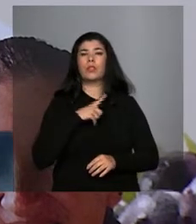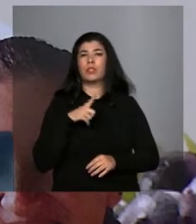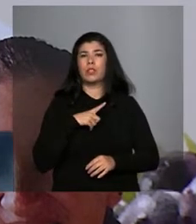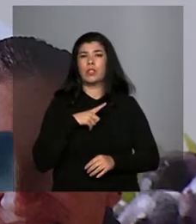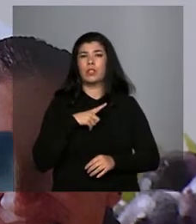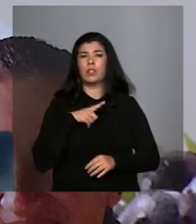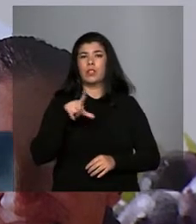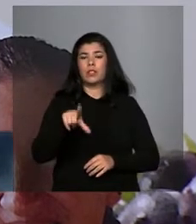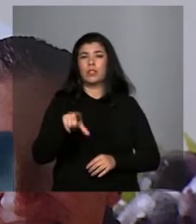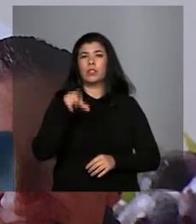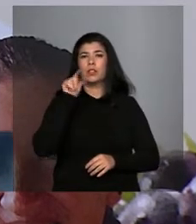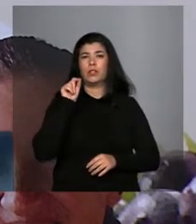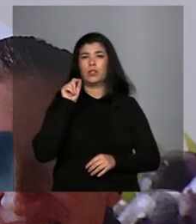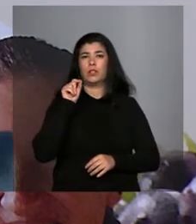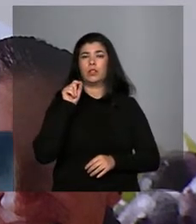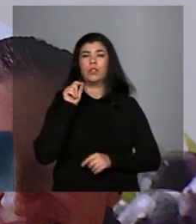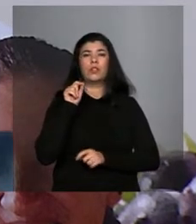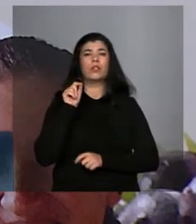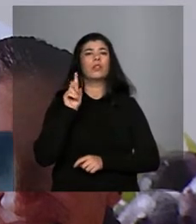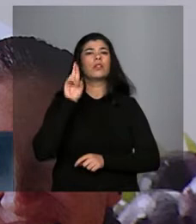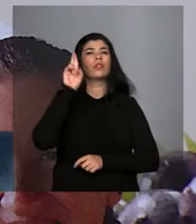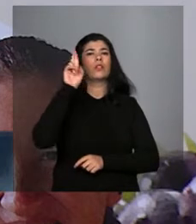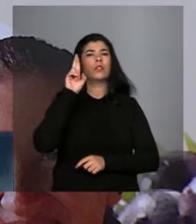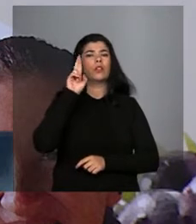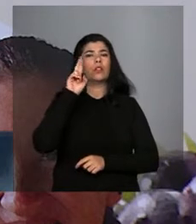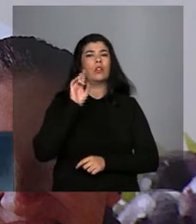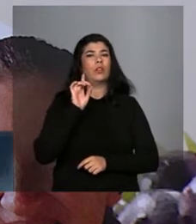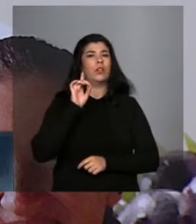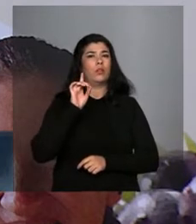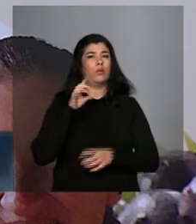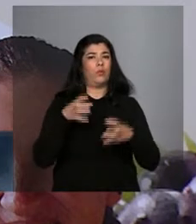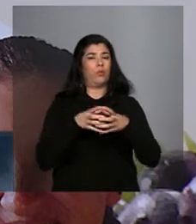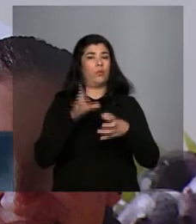da diretoria da Anater.